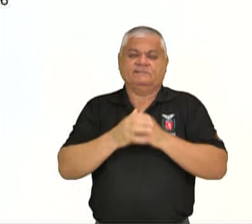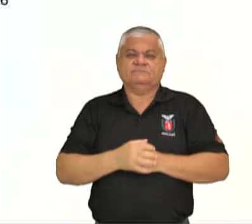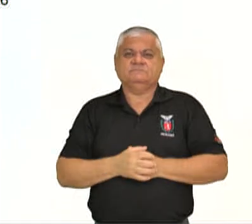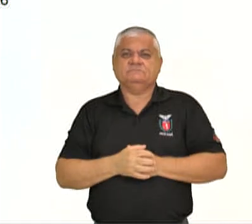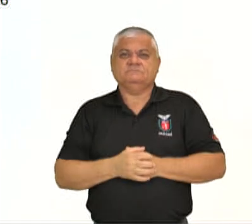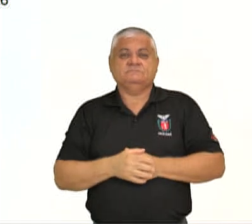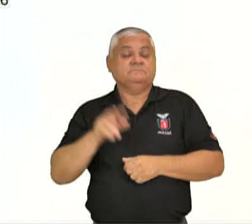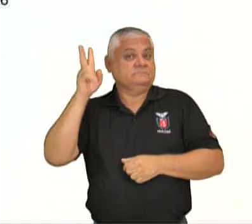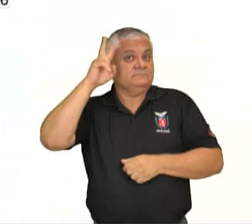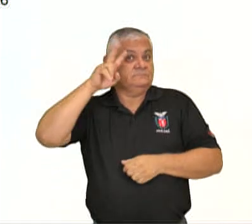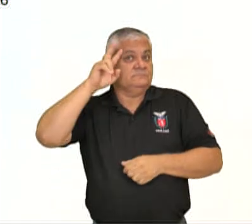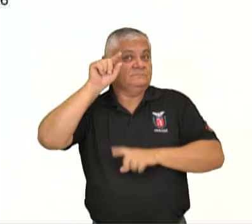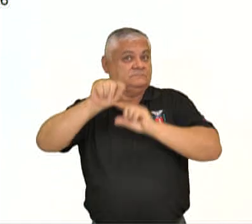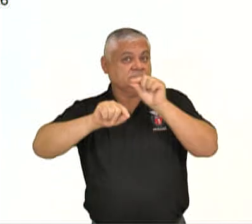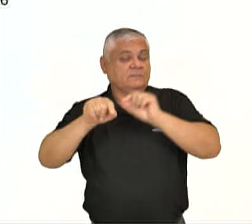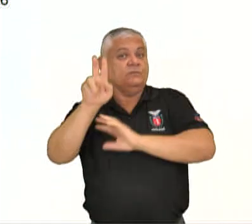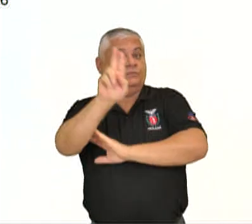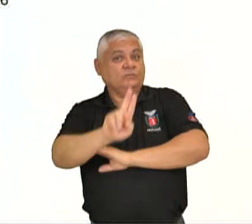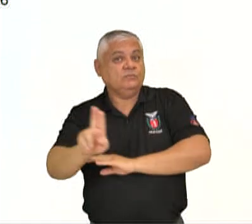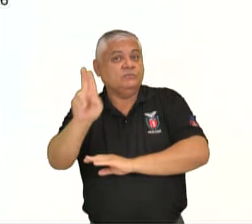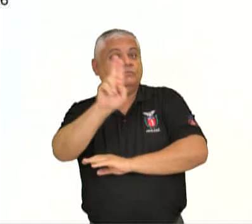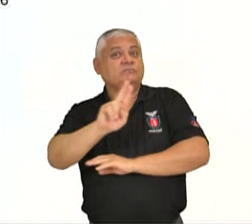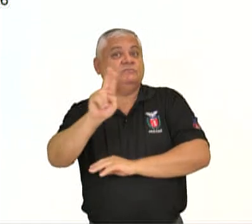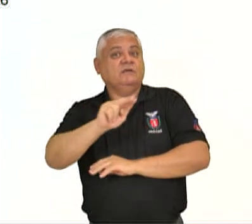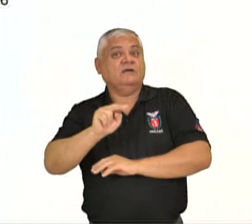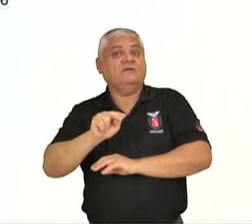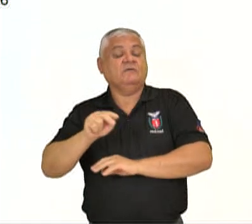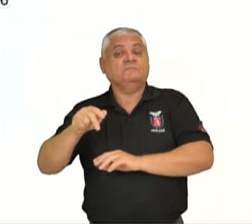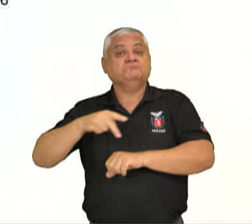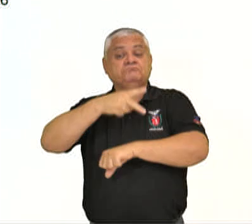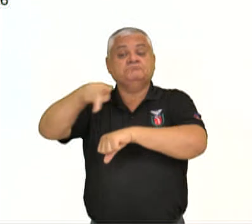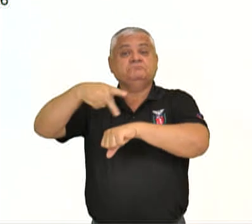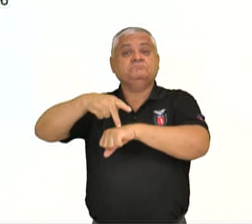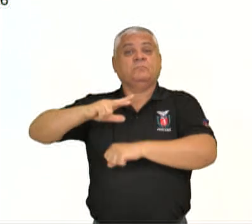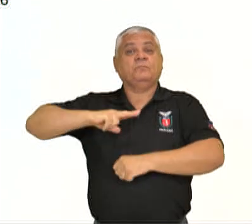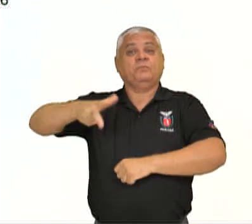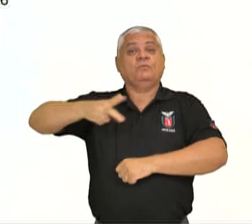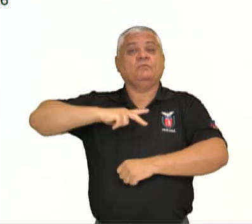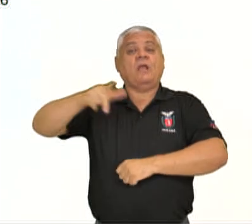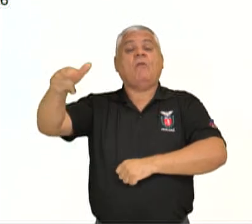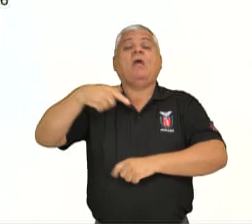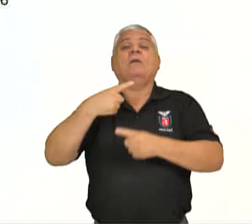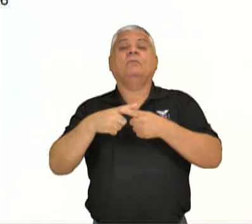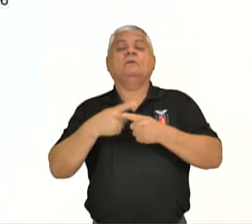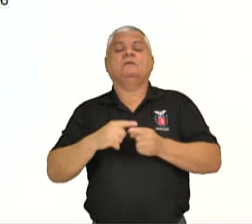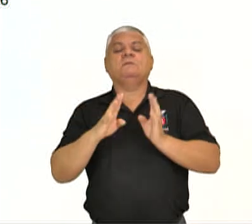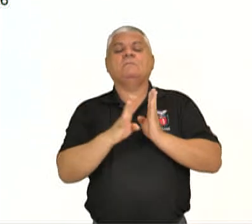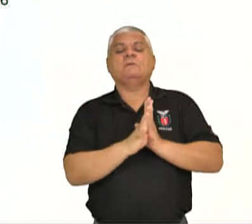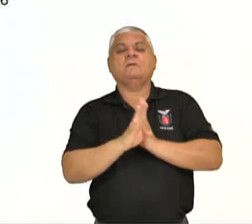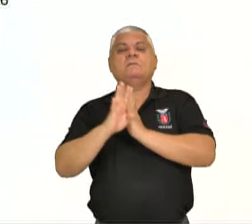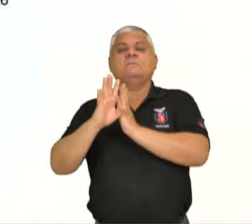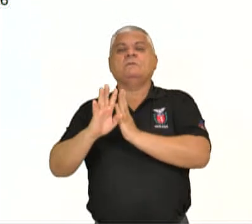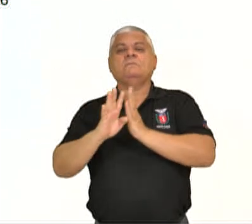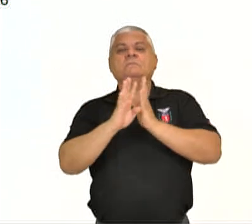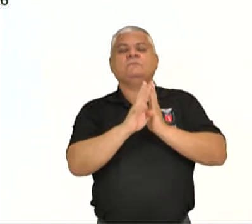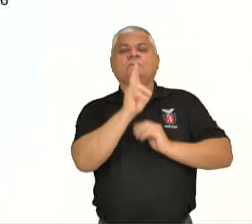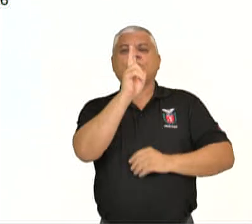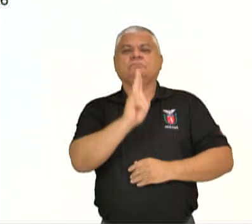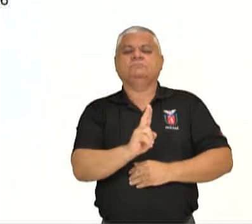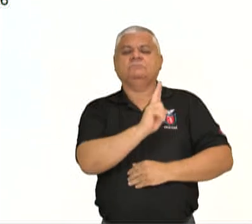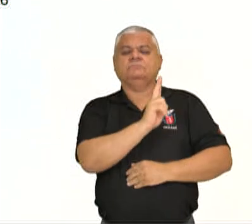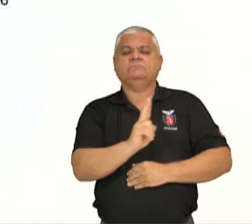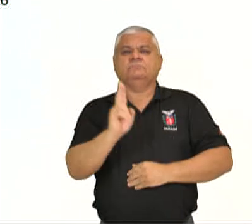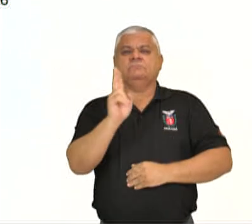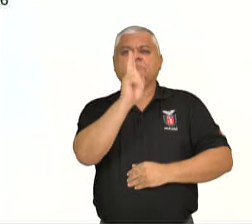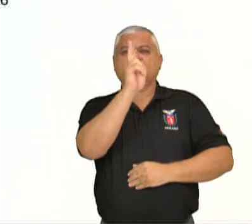que esse era um instrumento usado pelos portugueses nas procissões, para marcar o ritmo das procissões,